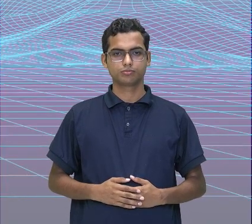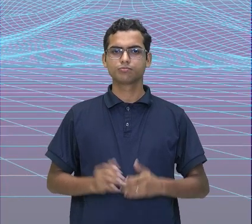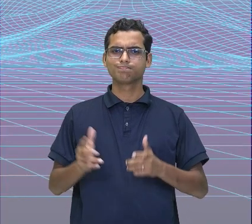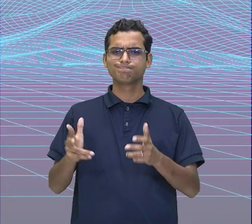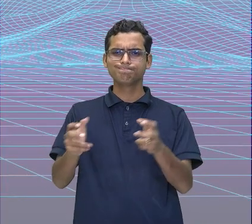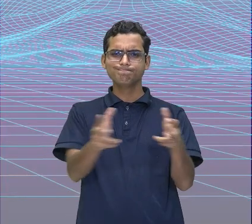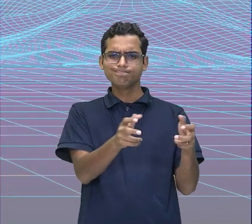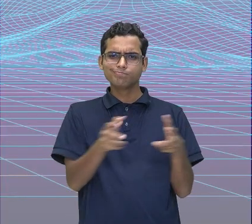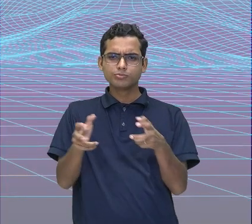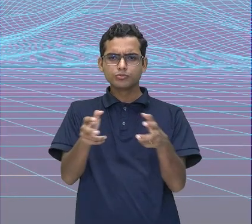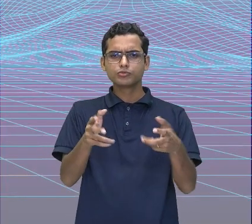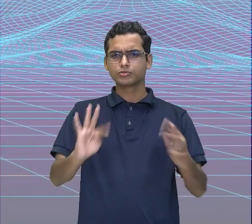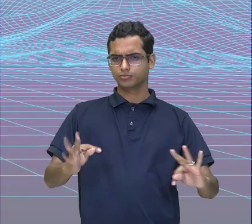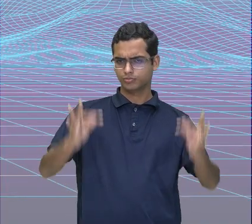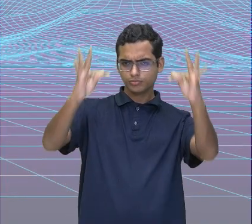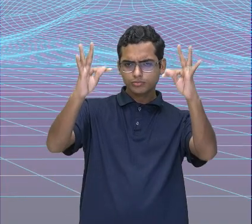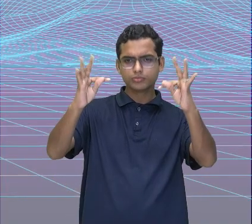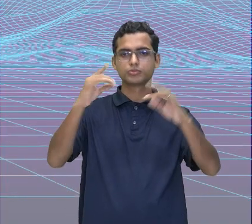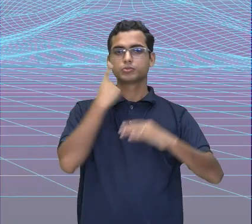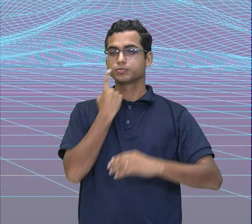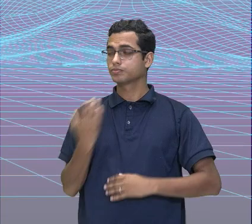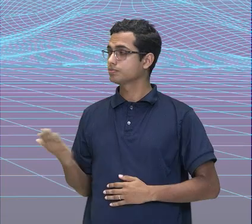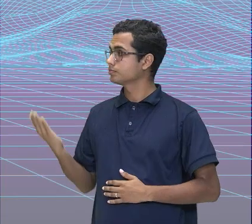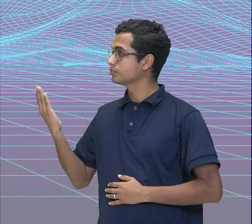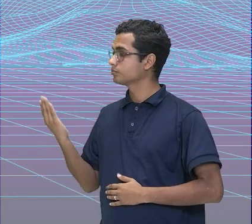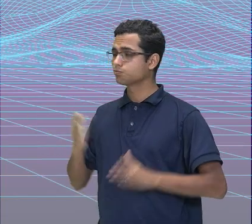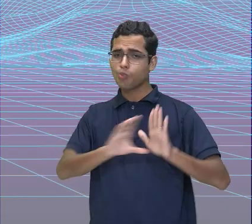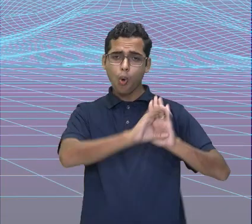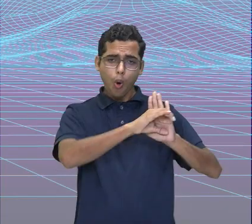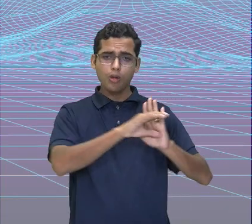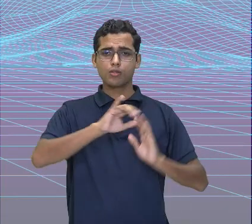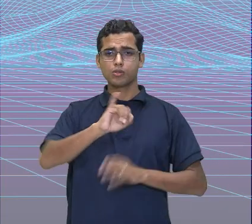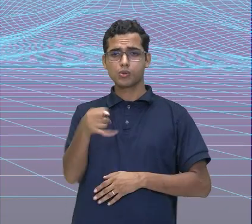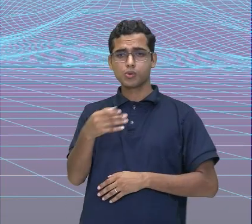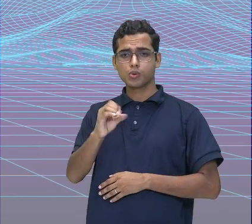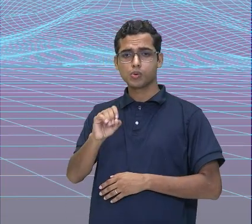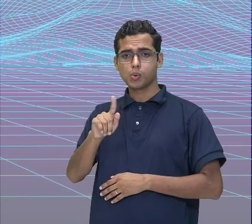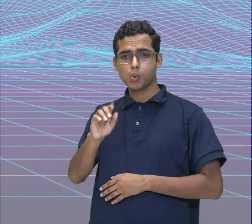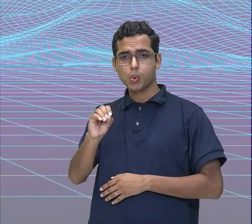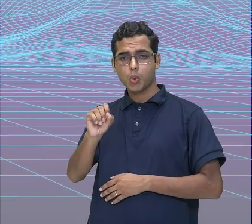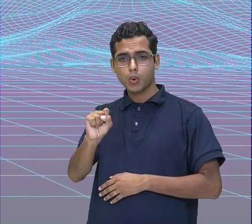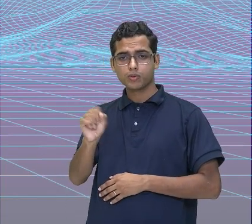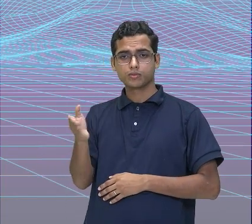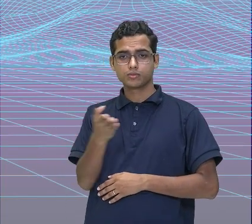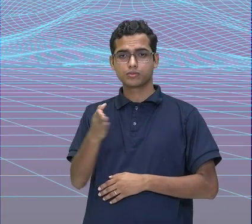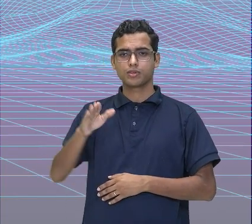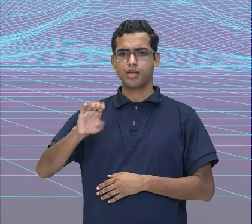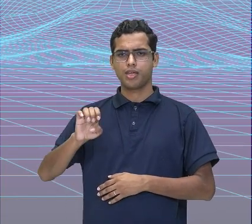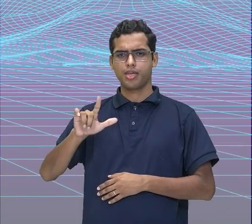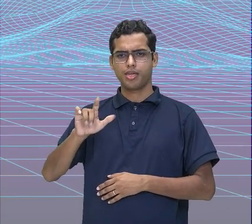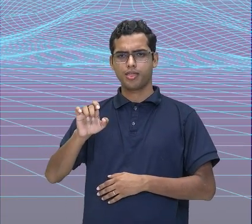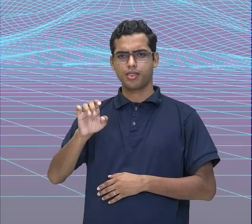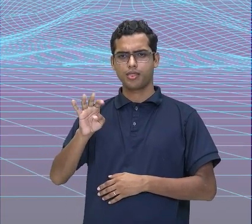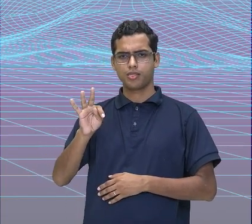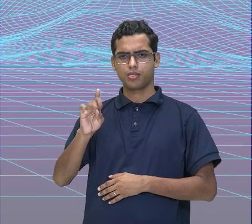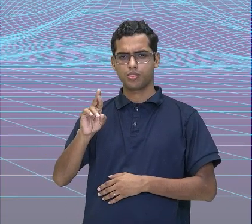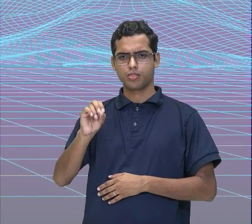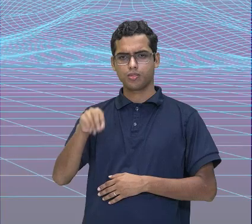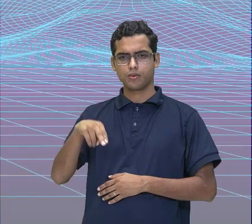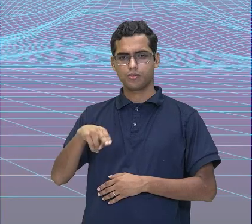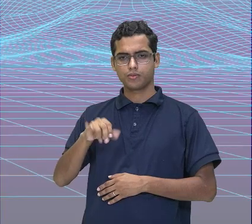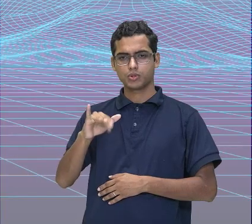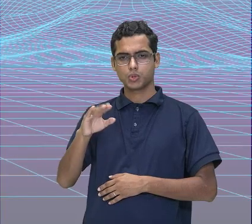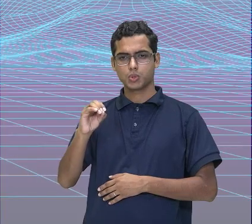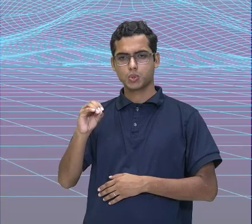eu já começo trazendo conceitos que são importantes, né, para a gente adentrar esse universo, entender como que